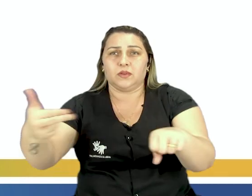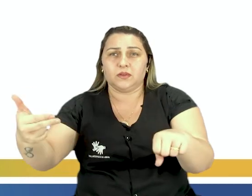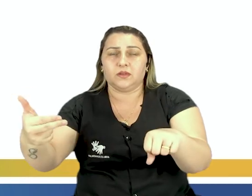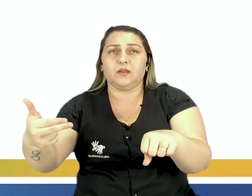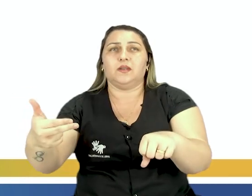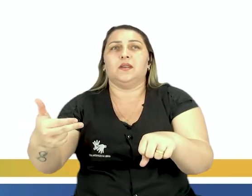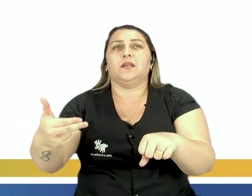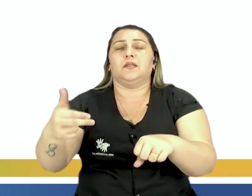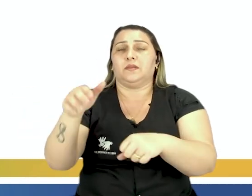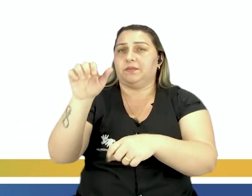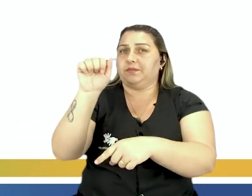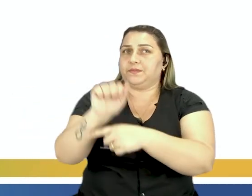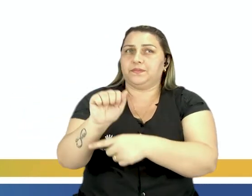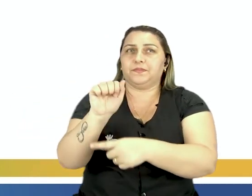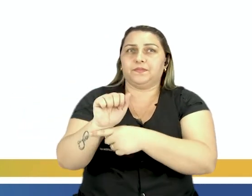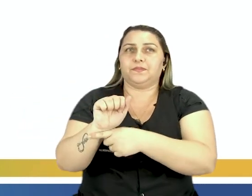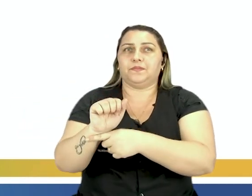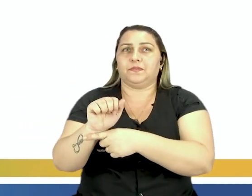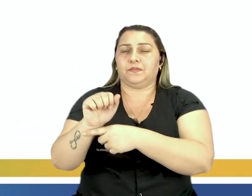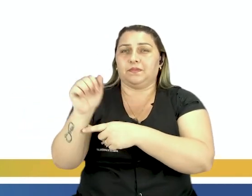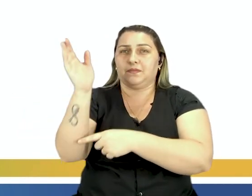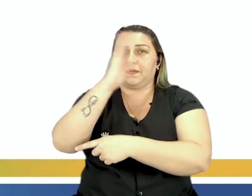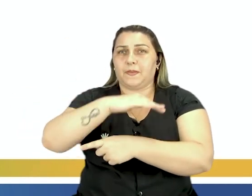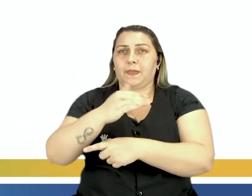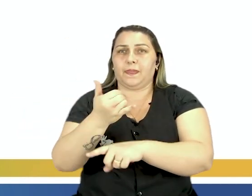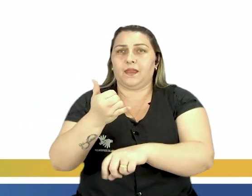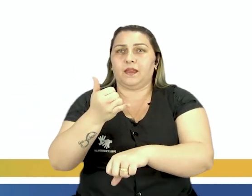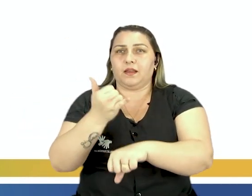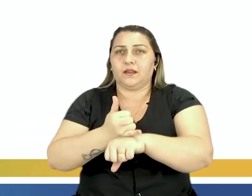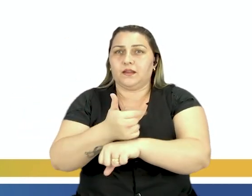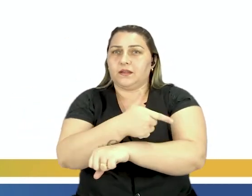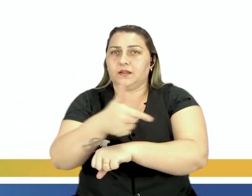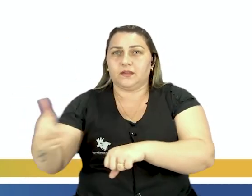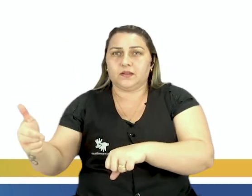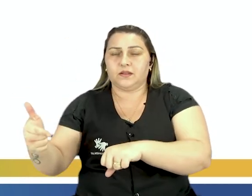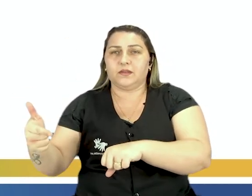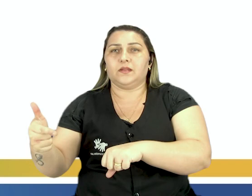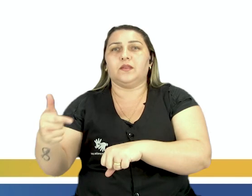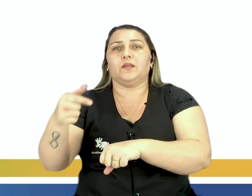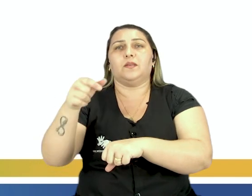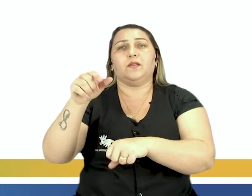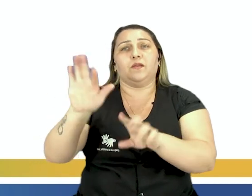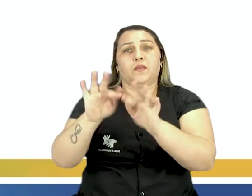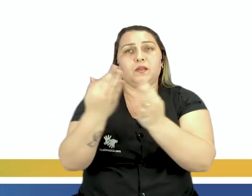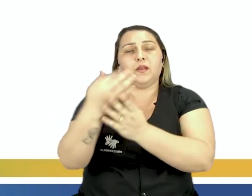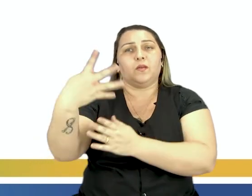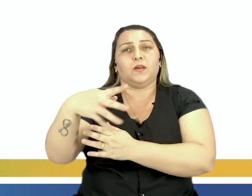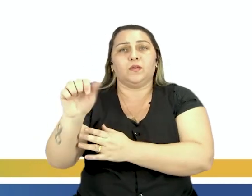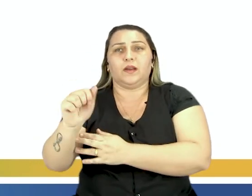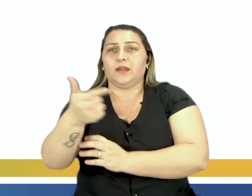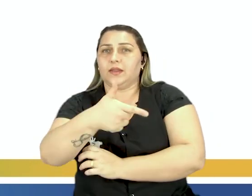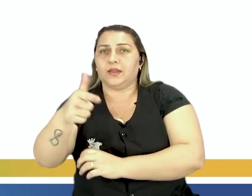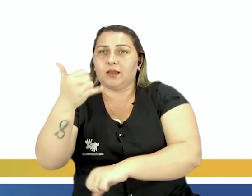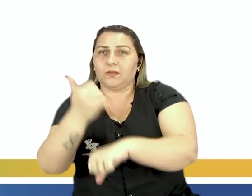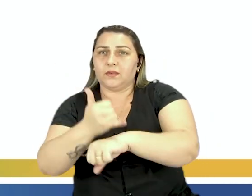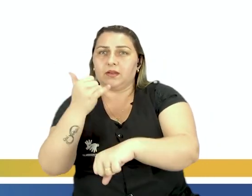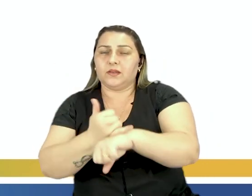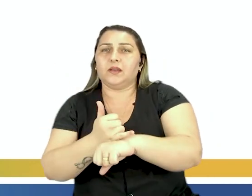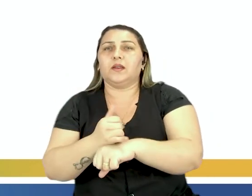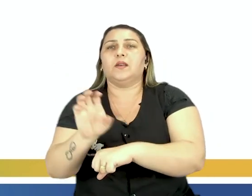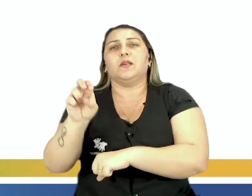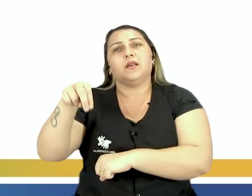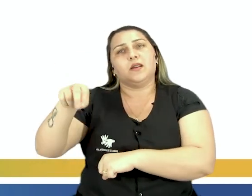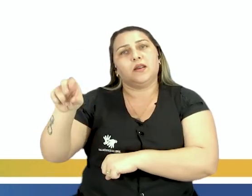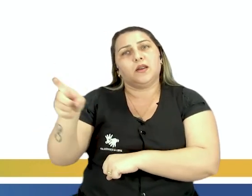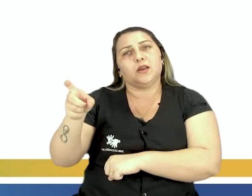letra A, o nitrogênio é um ametal, o carbono é da família 4A, é classificado como um ametal, o